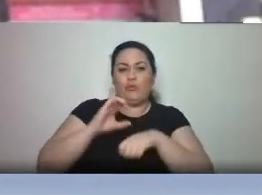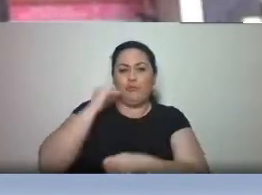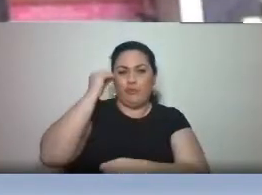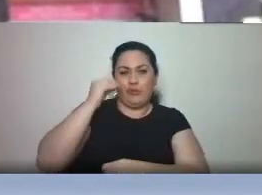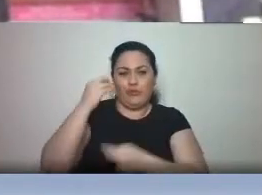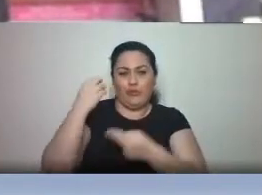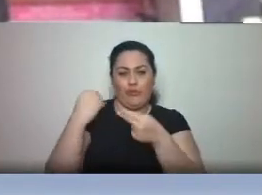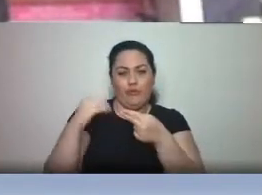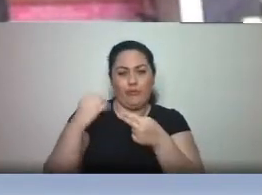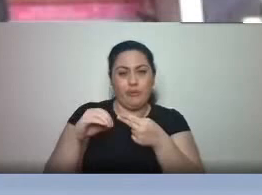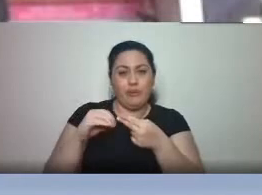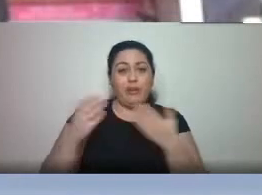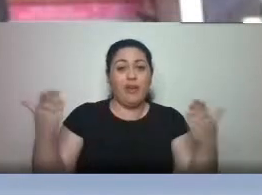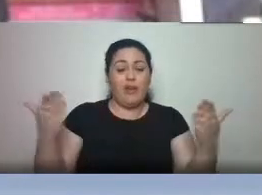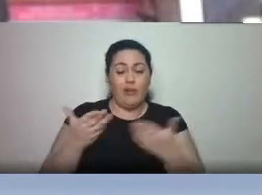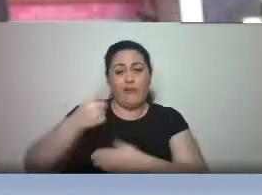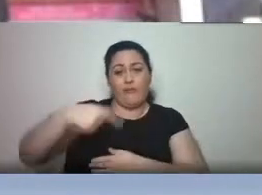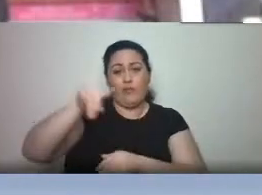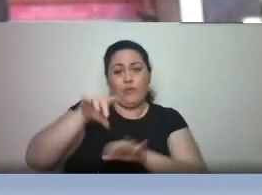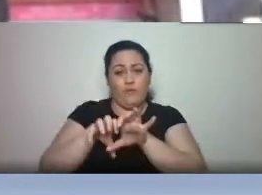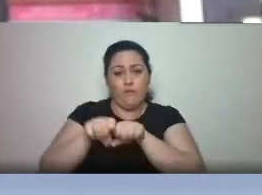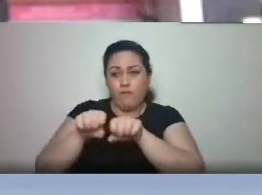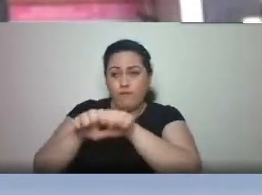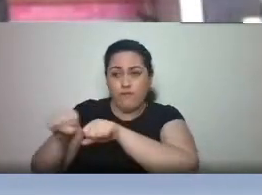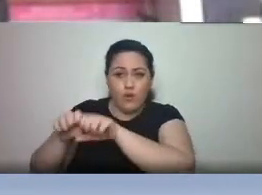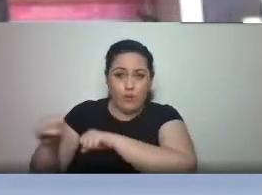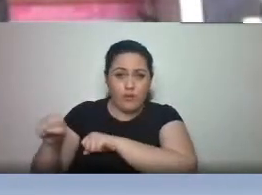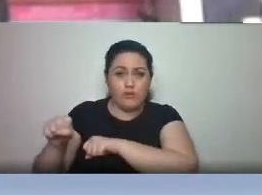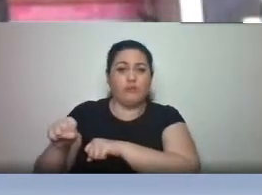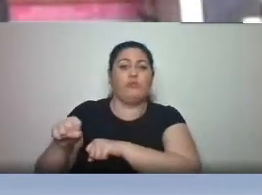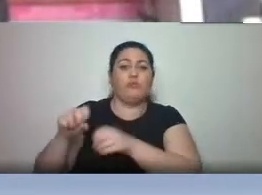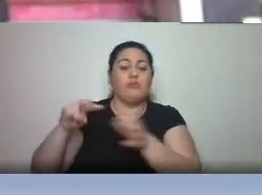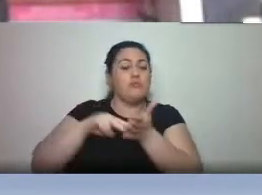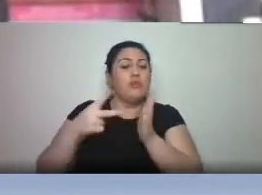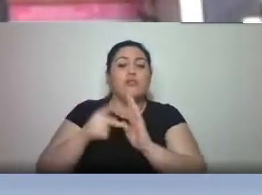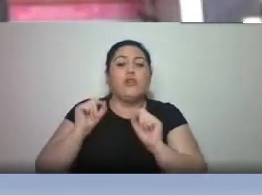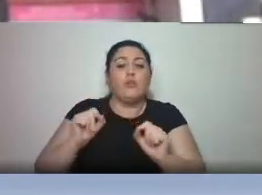se formando num momento em que vão ser mais necessários do que nunca.